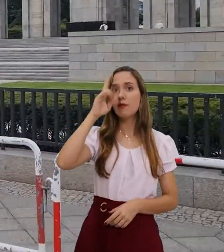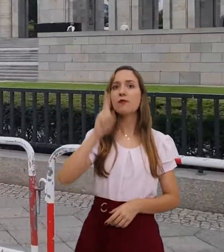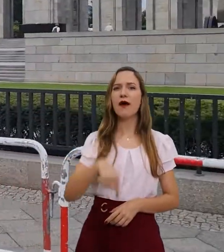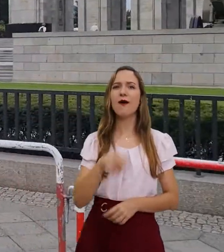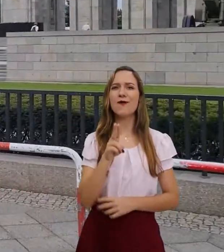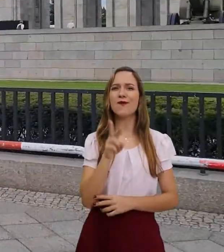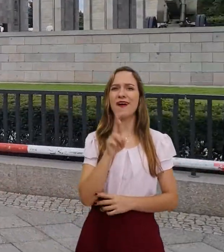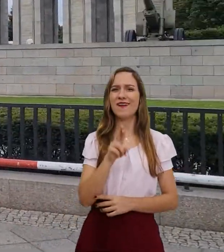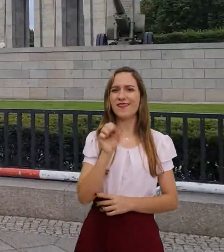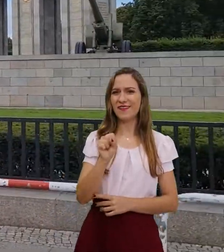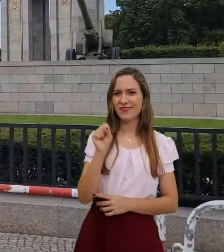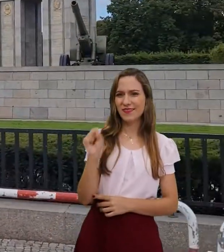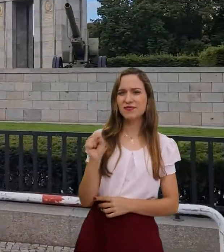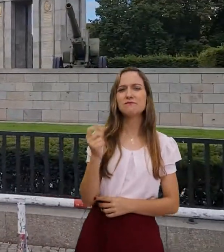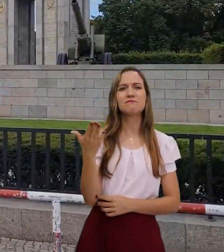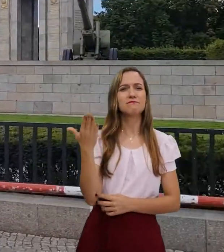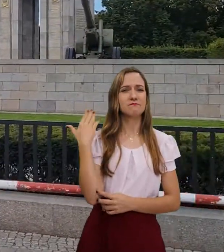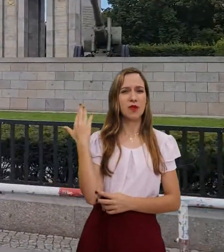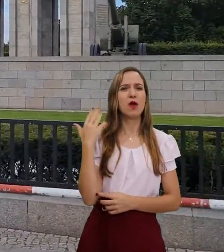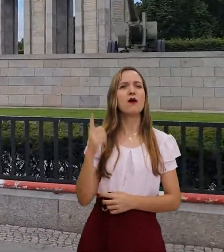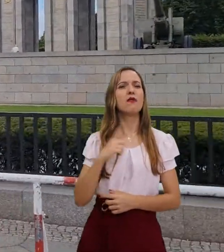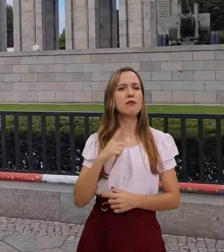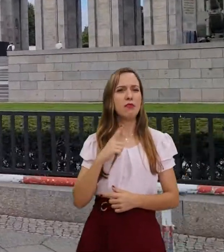que lutaram aqui em Berlim